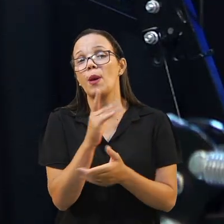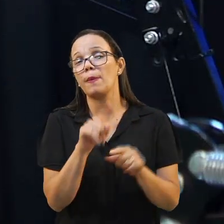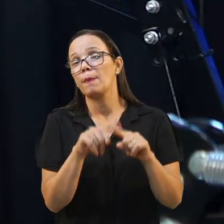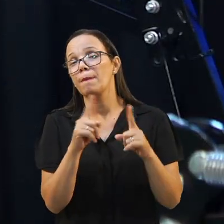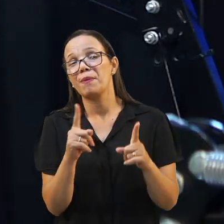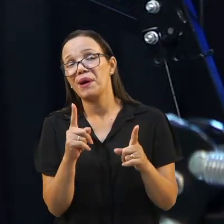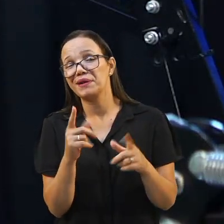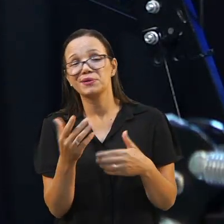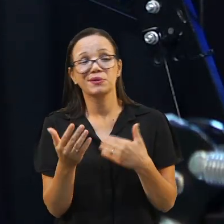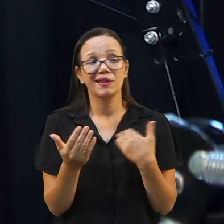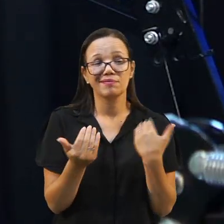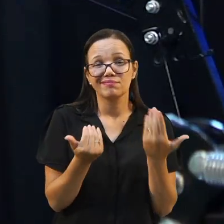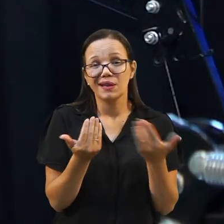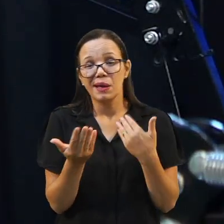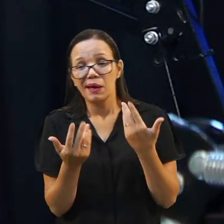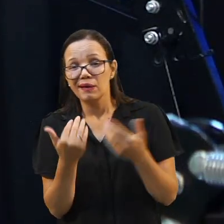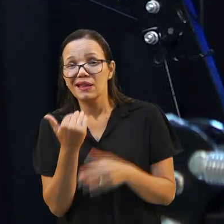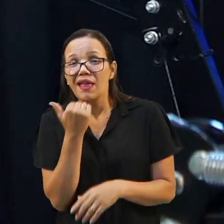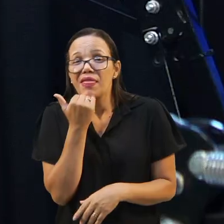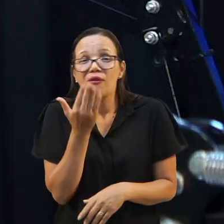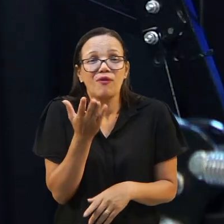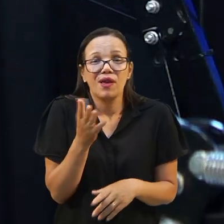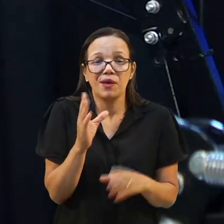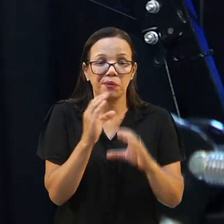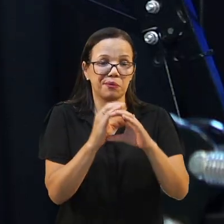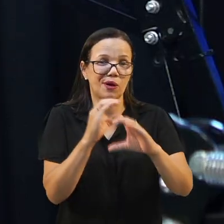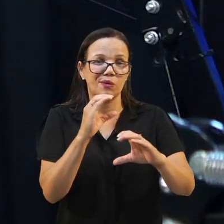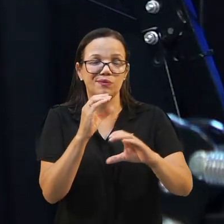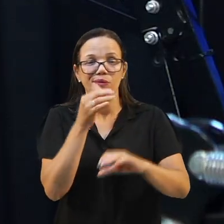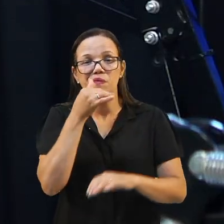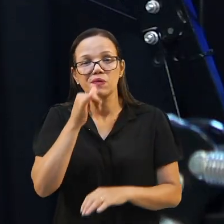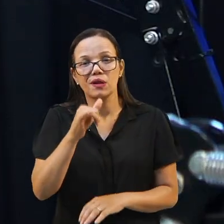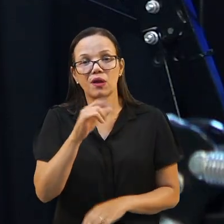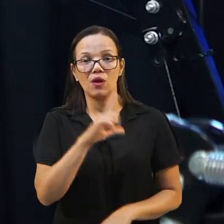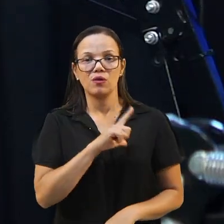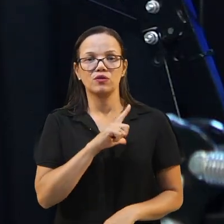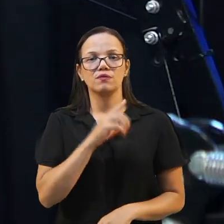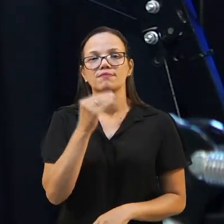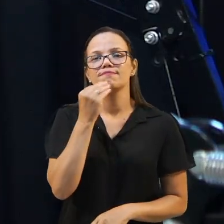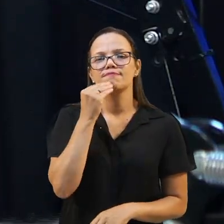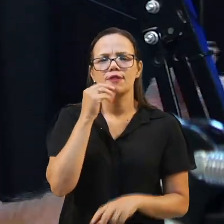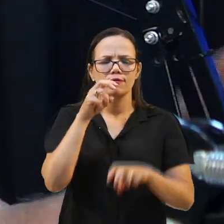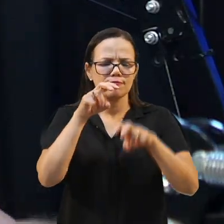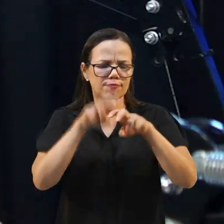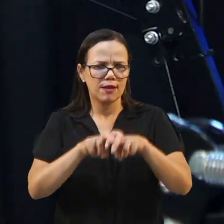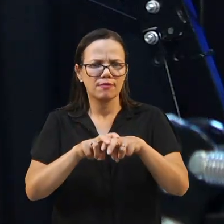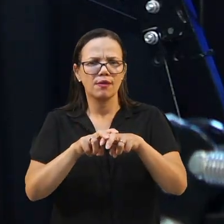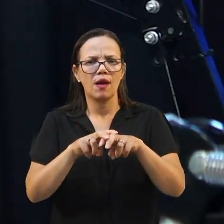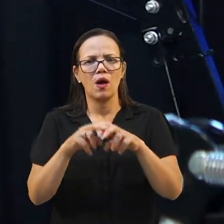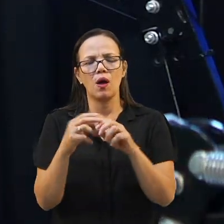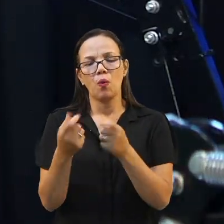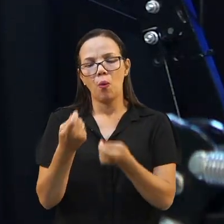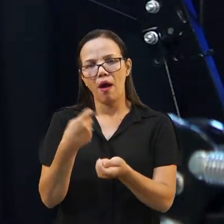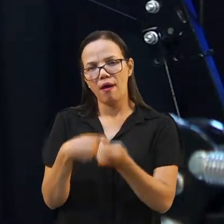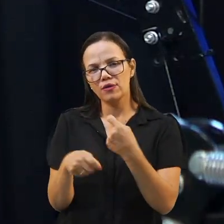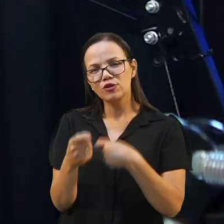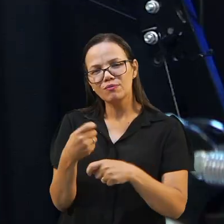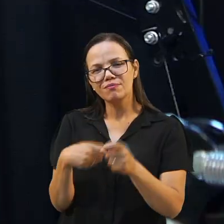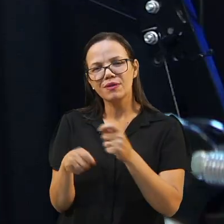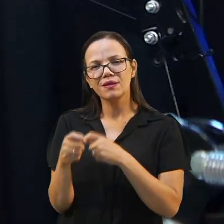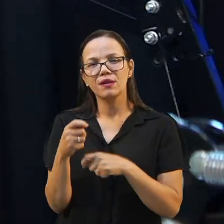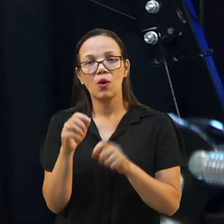ver com engenharia elétrica. Então, eu tive a oportunidade de sentar com a administração